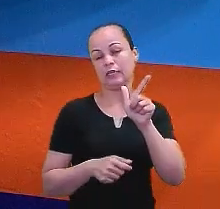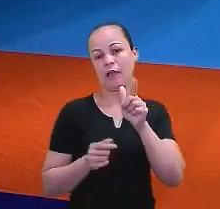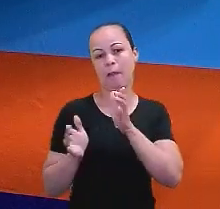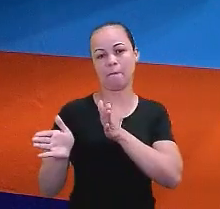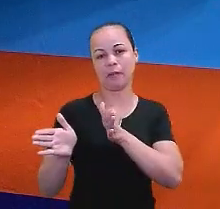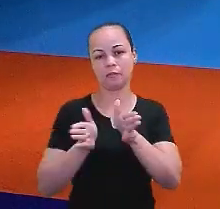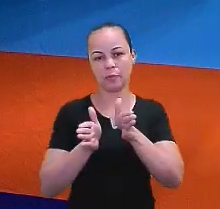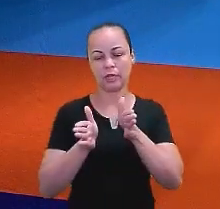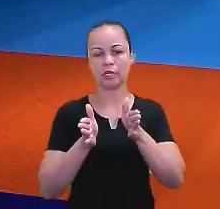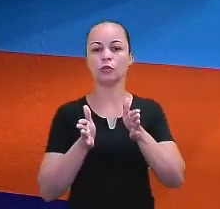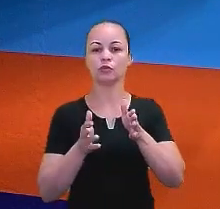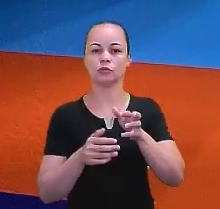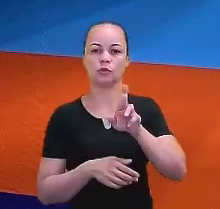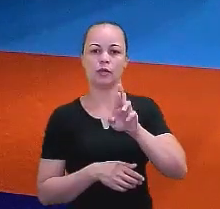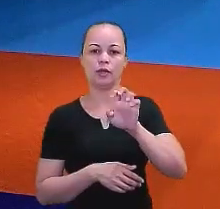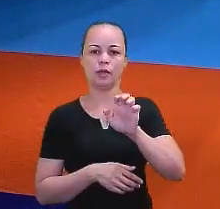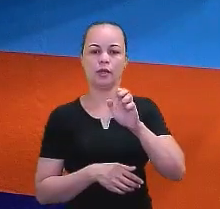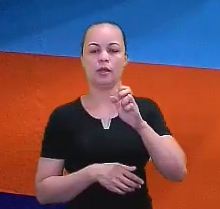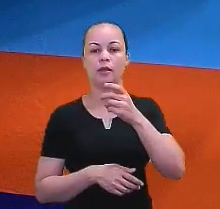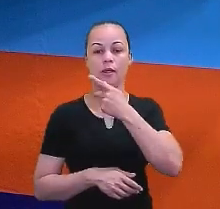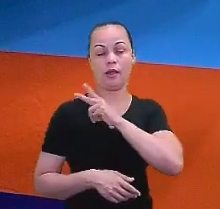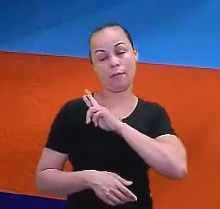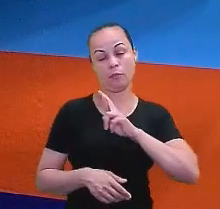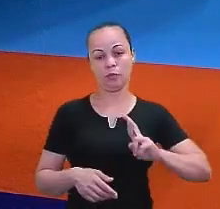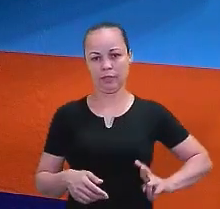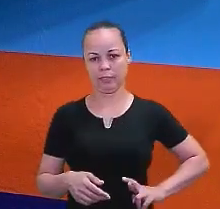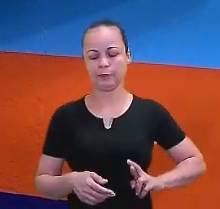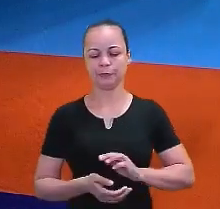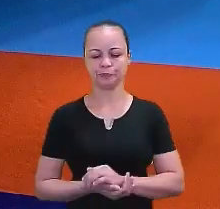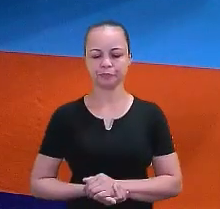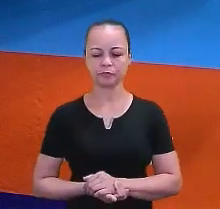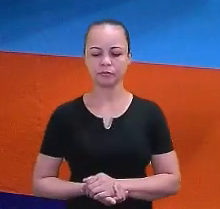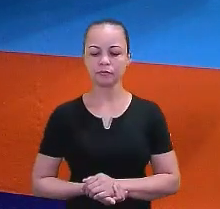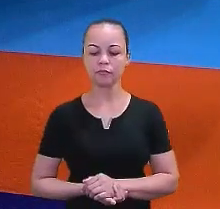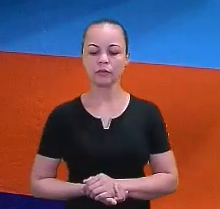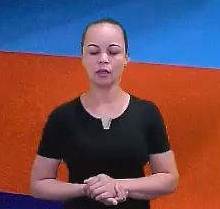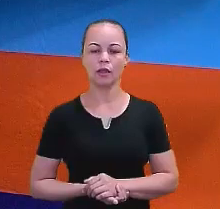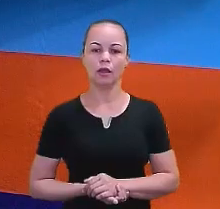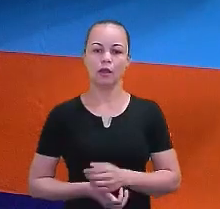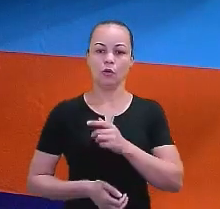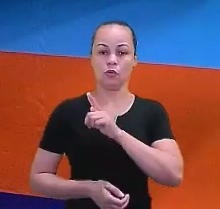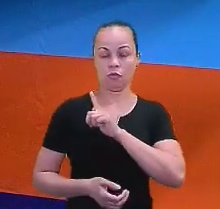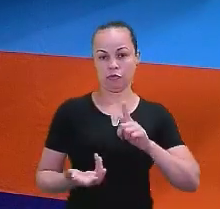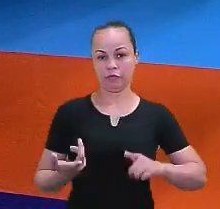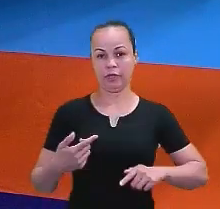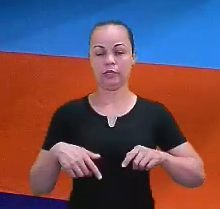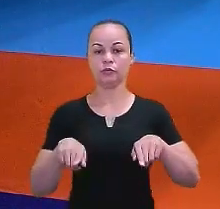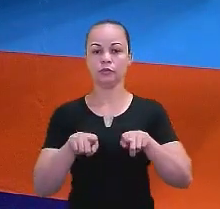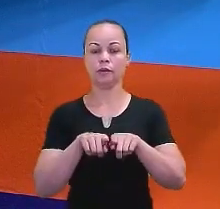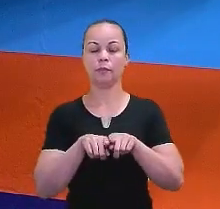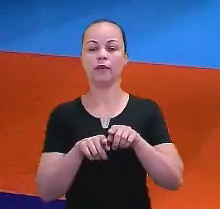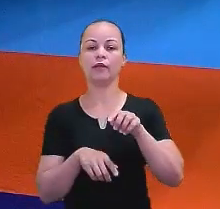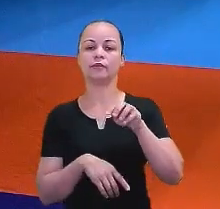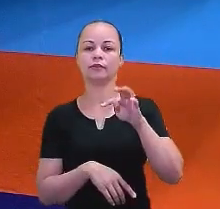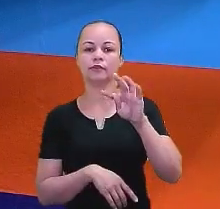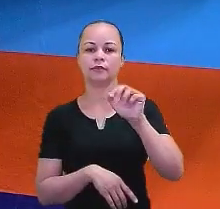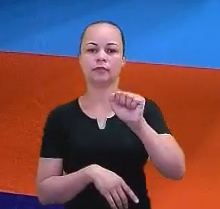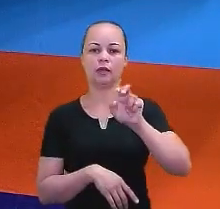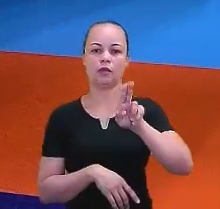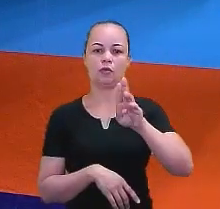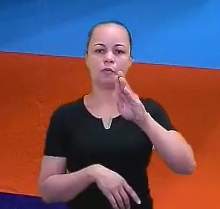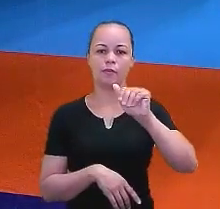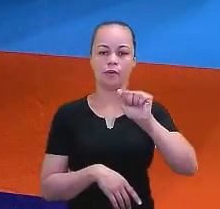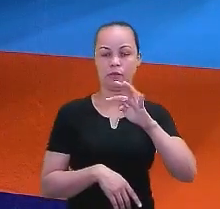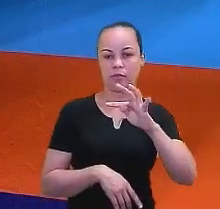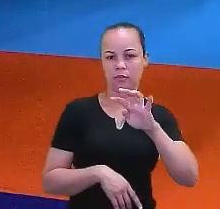período republicano. O convênio de Taubaté também é um ponto que merece ser mencionado, porque é